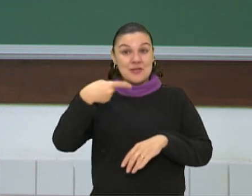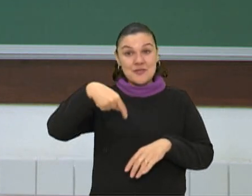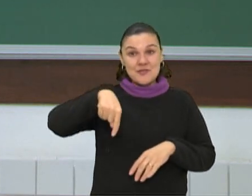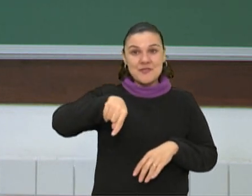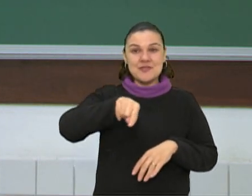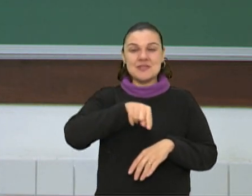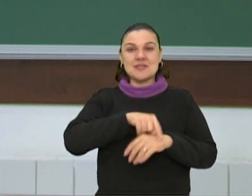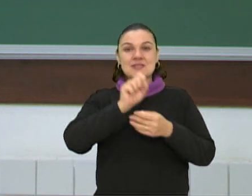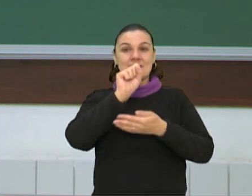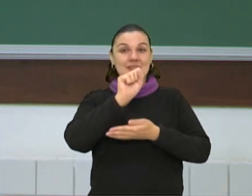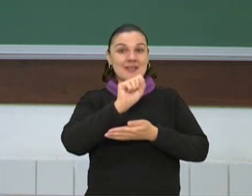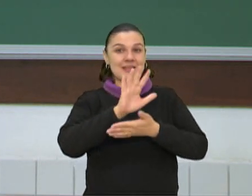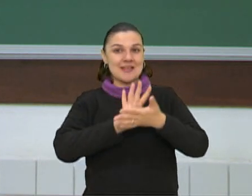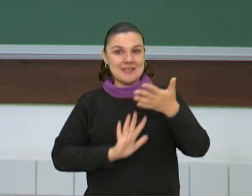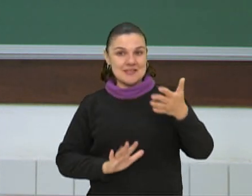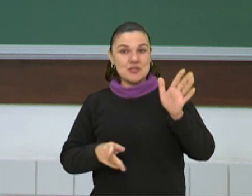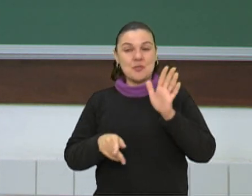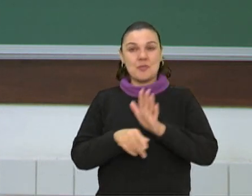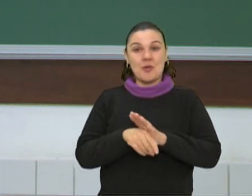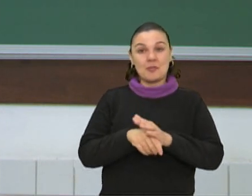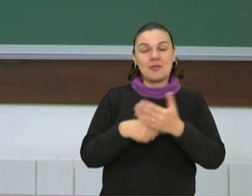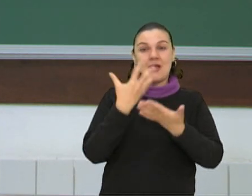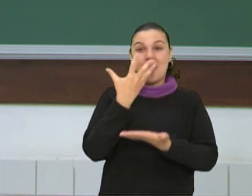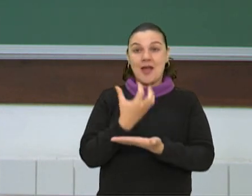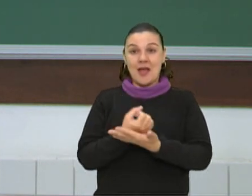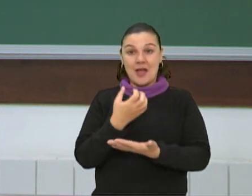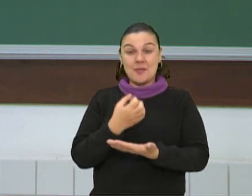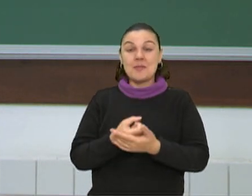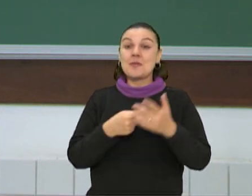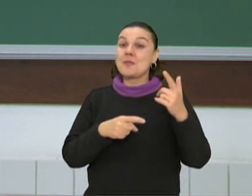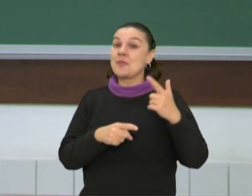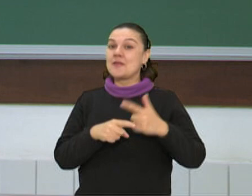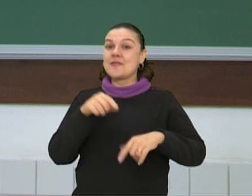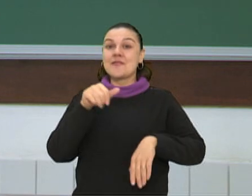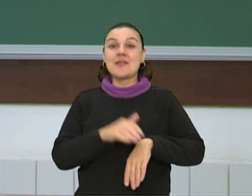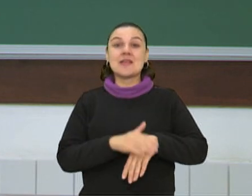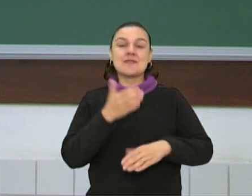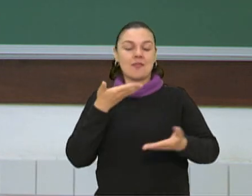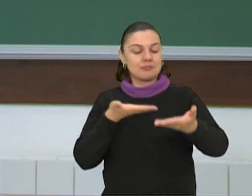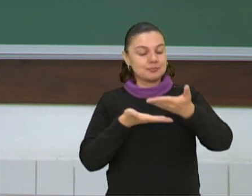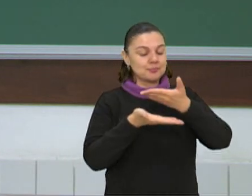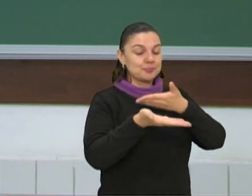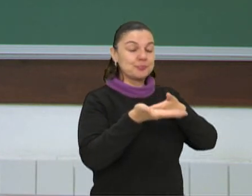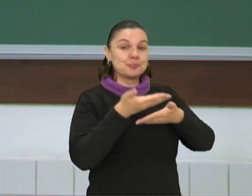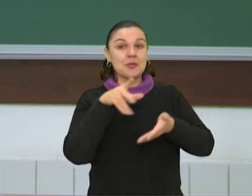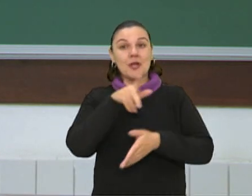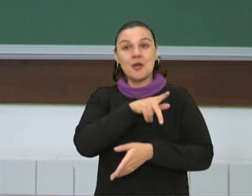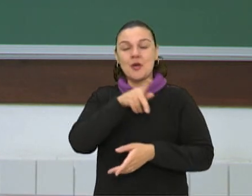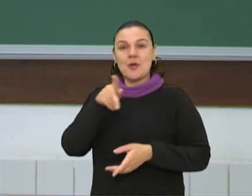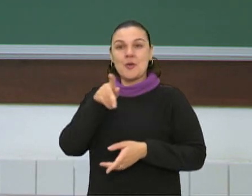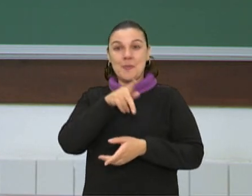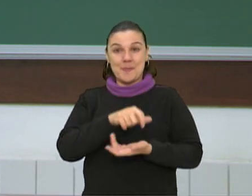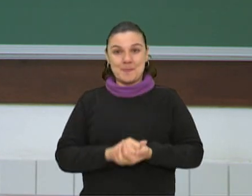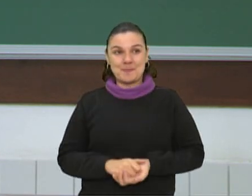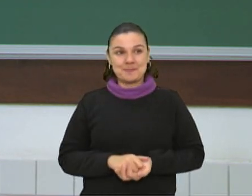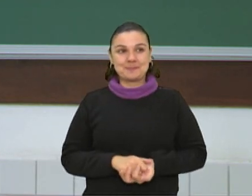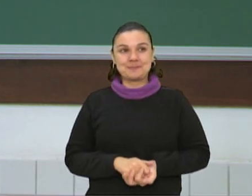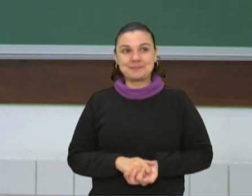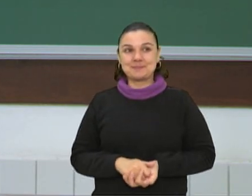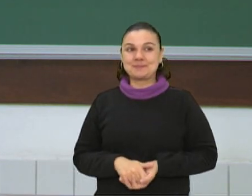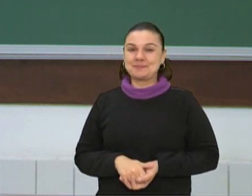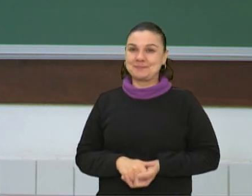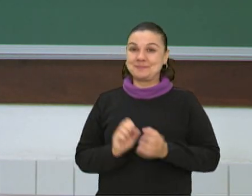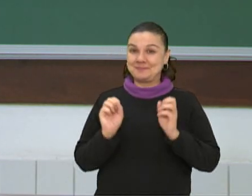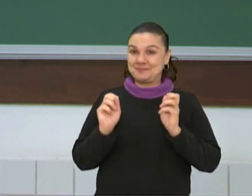faça as suas atividades pelo aplicativo. Assim, você terá uma interatividade muito maior com o seu